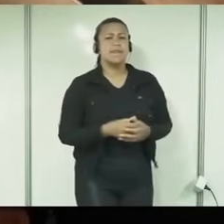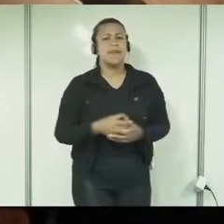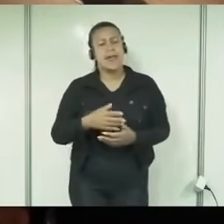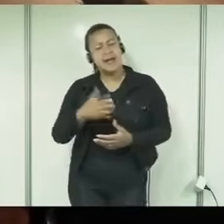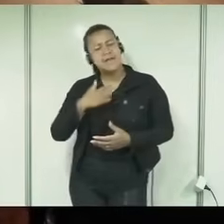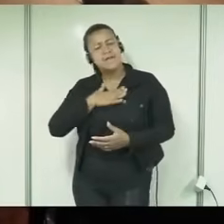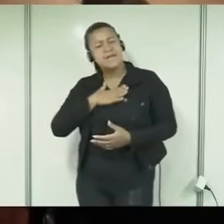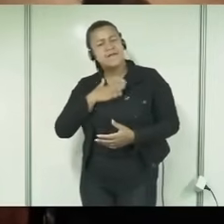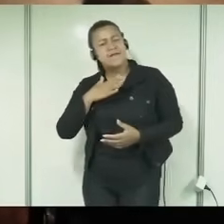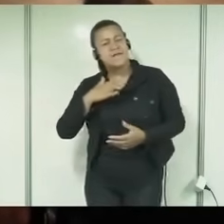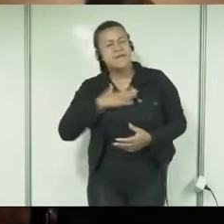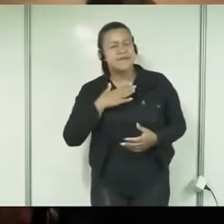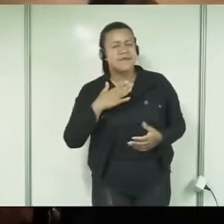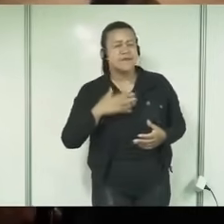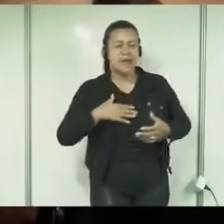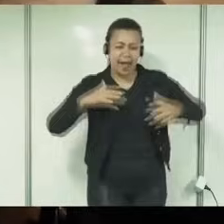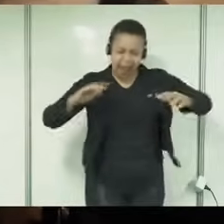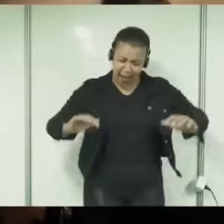alegria